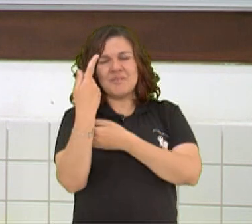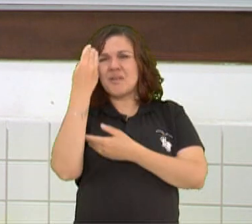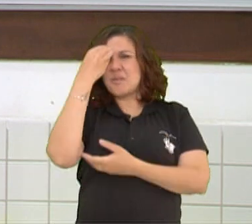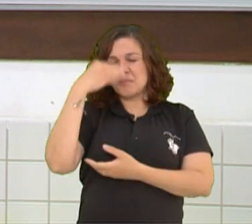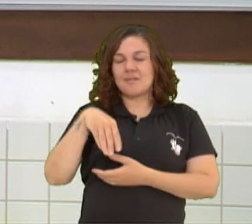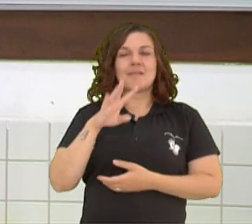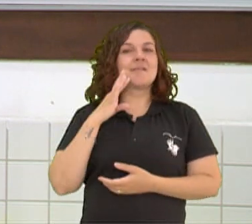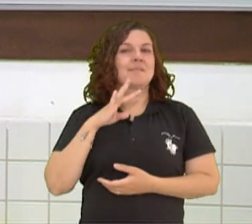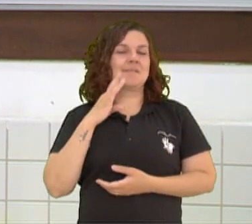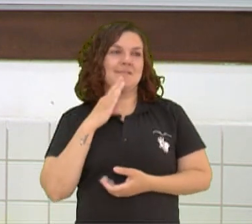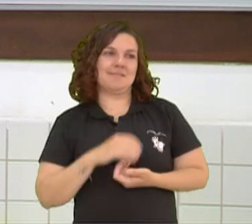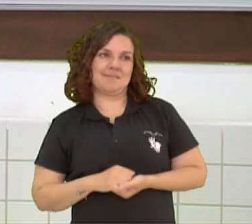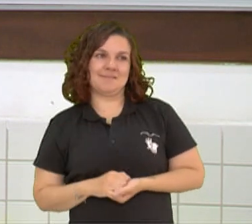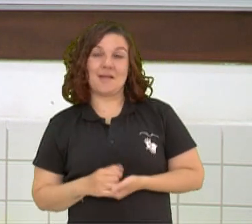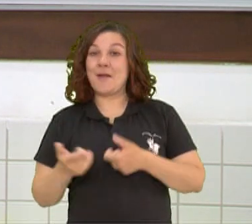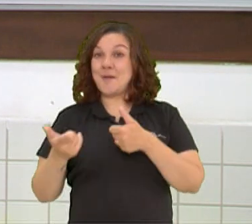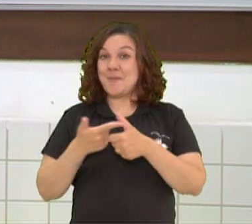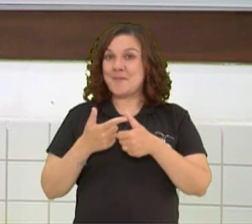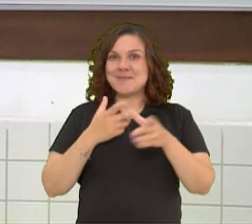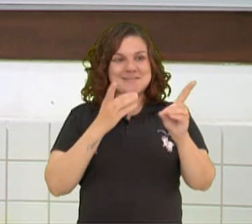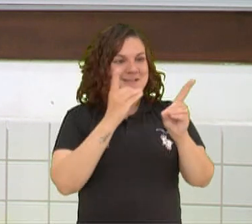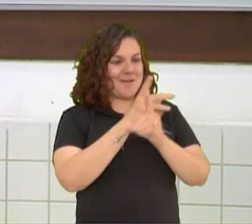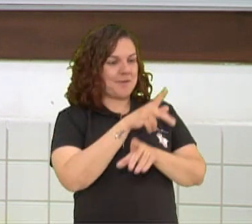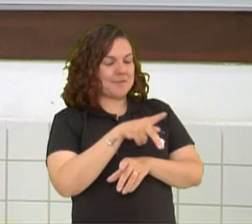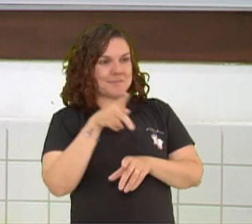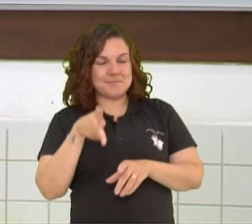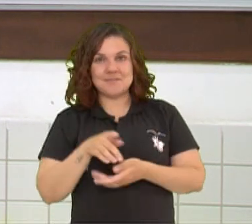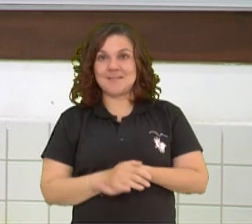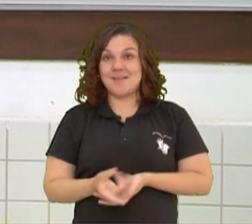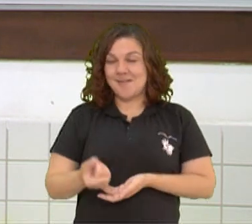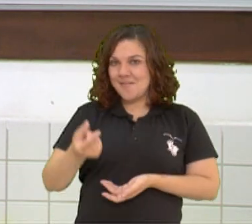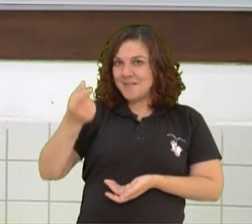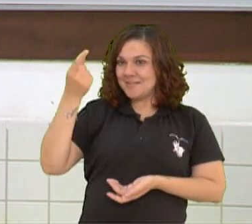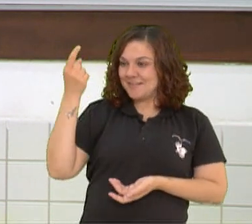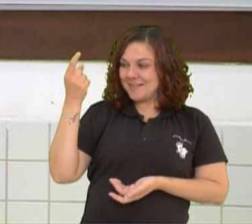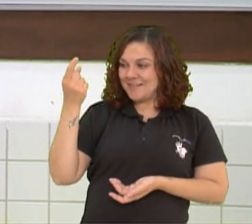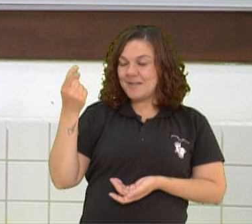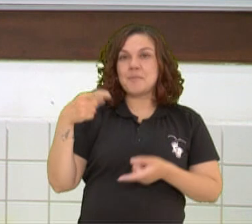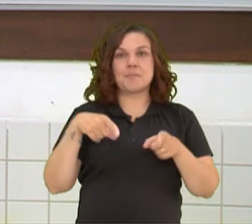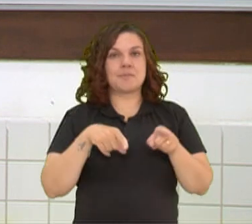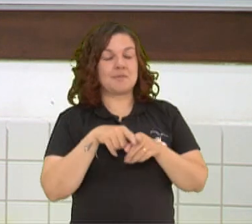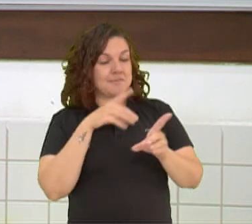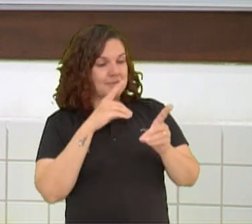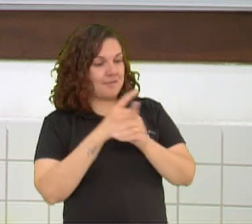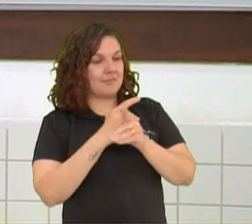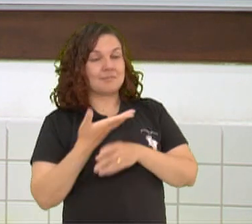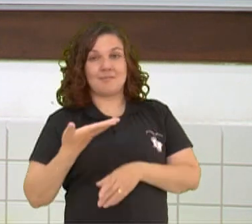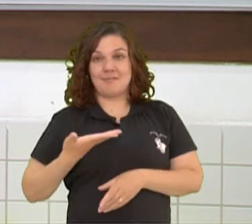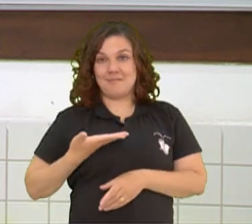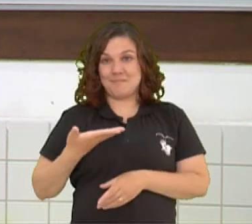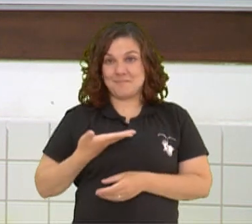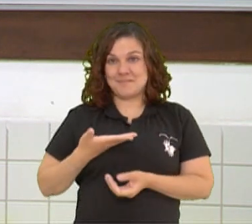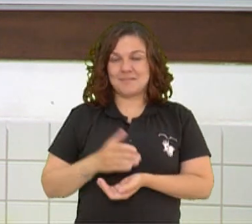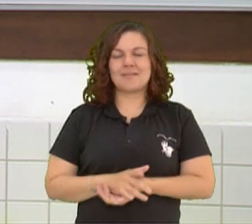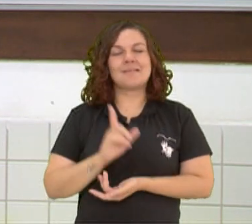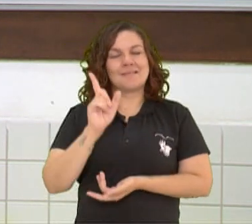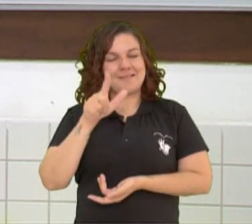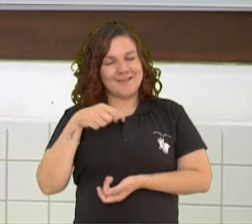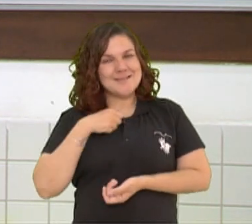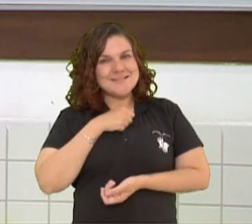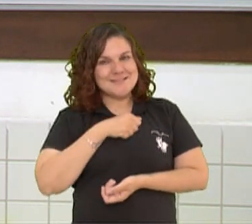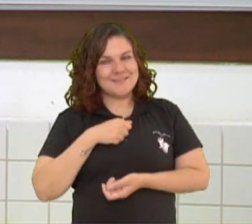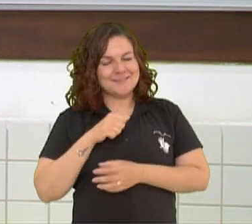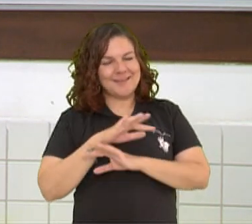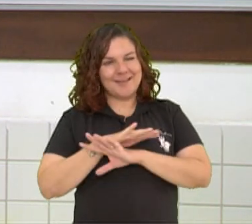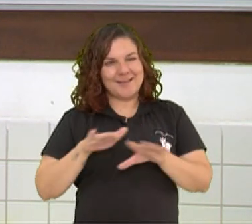preguiça, é muito legal. Primeiro que você vê seu professor, quanto tempo, né? E você vê seus colegas também. É uma forma de matar a saudade,